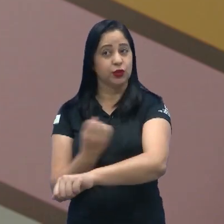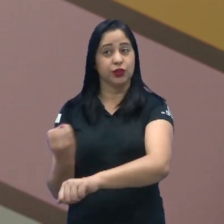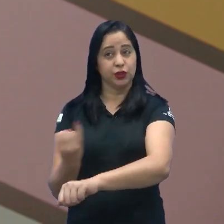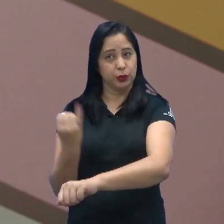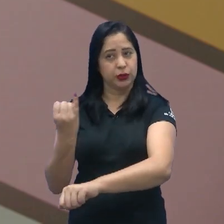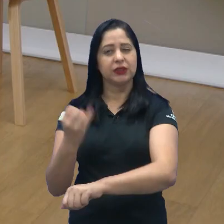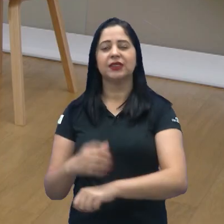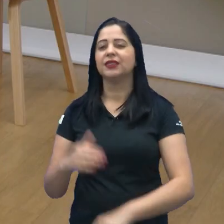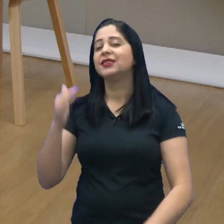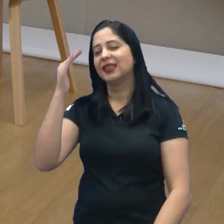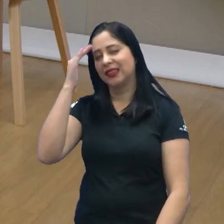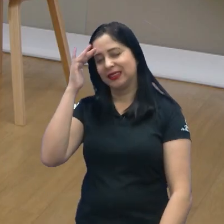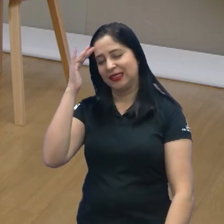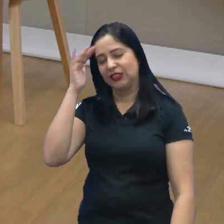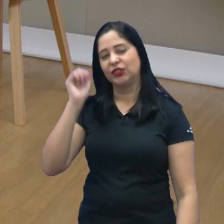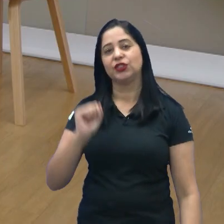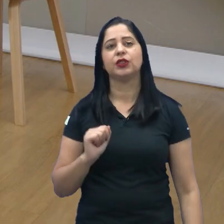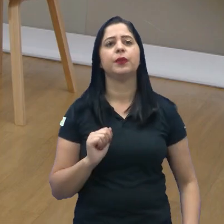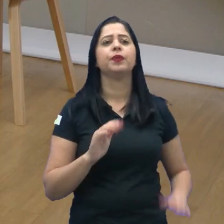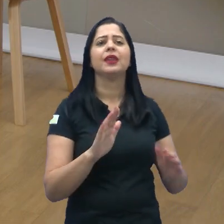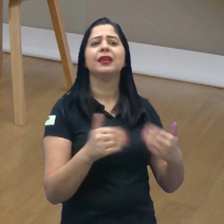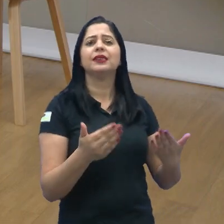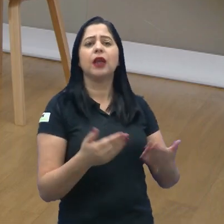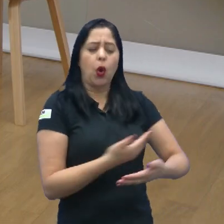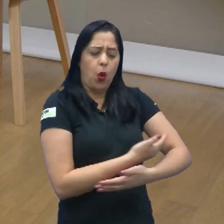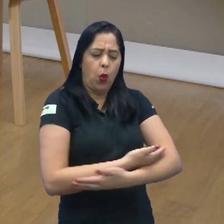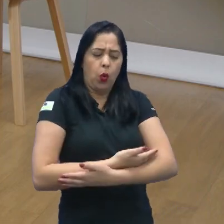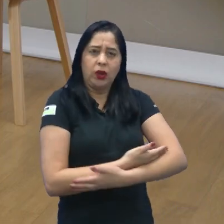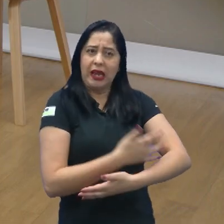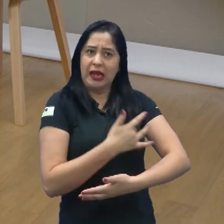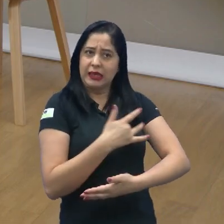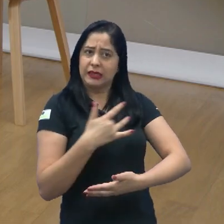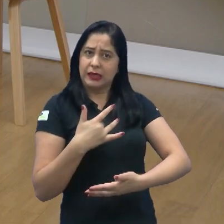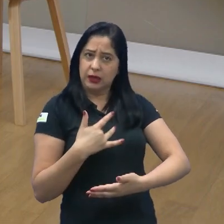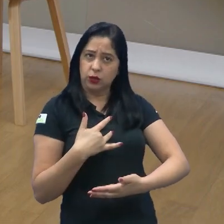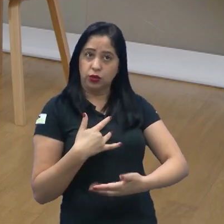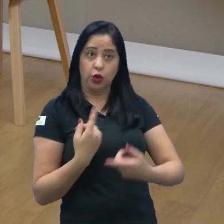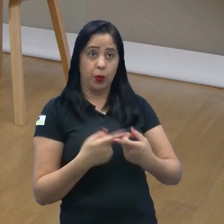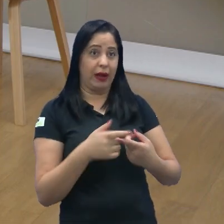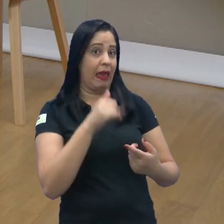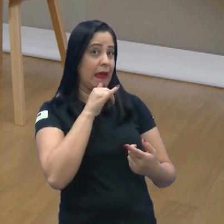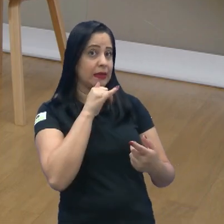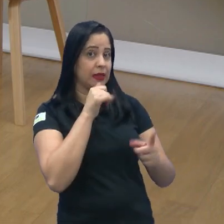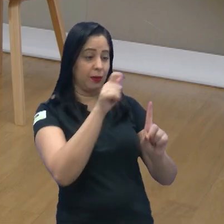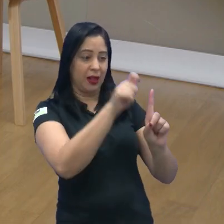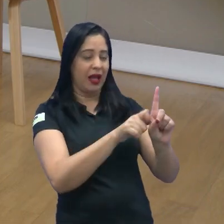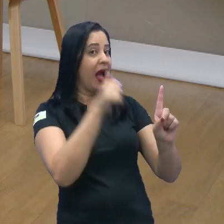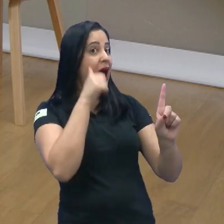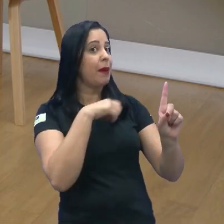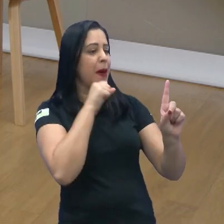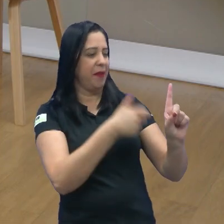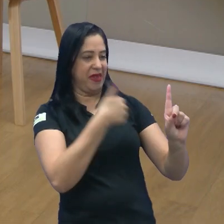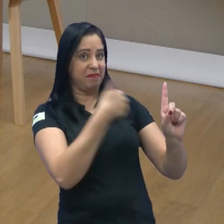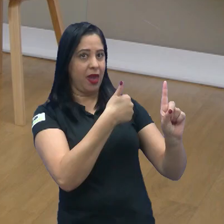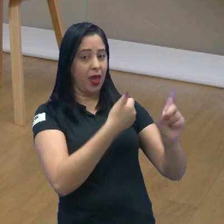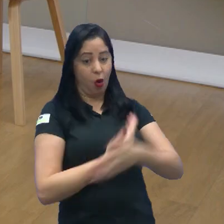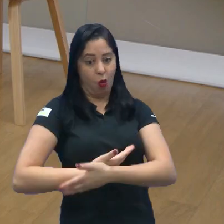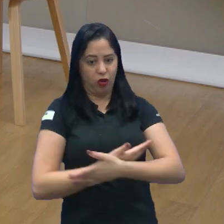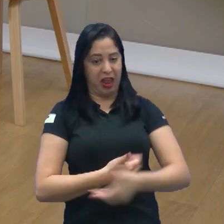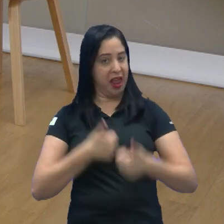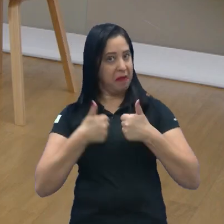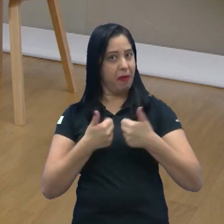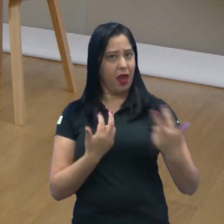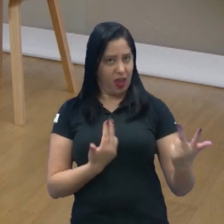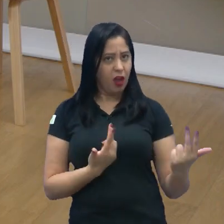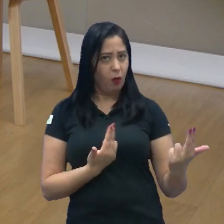Entendi, perfeito. E a saúde do bebê? É importante a gente falar que quando a saúde da mãe vai bem, a do bebê melhor ainda. Isso aí. Existe mesmo essa relação, né? A